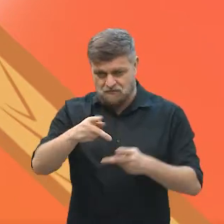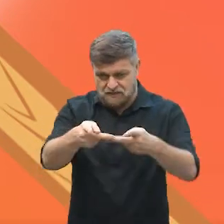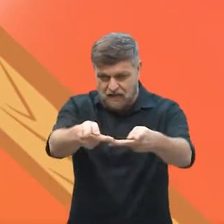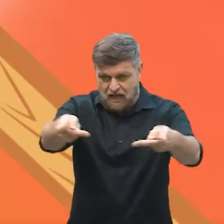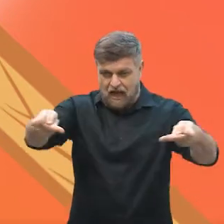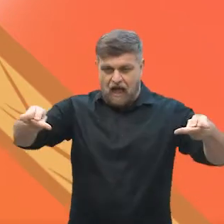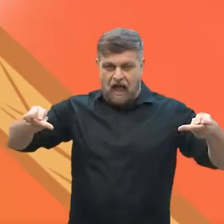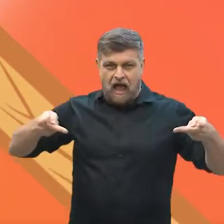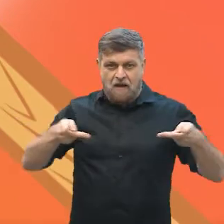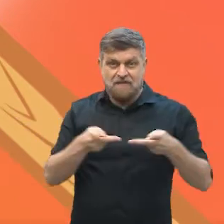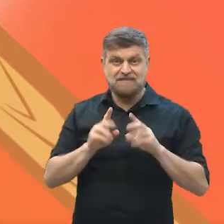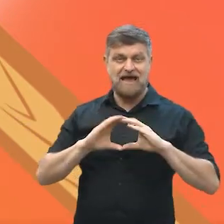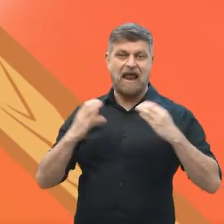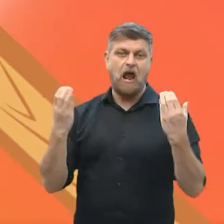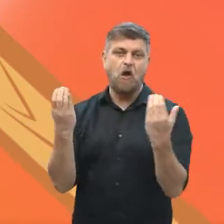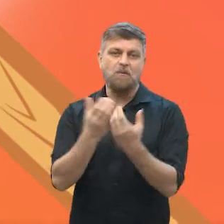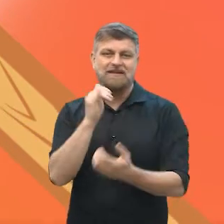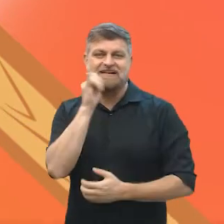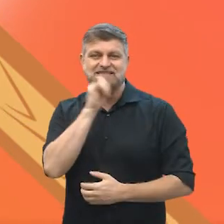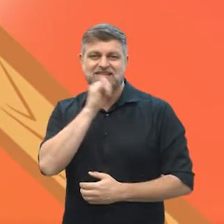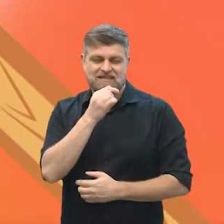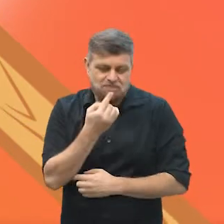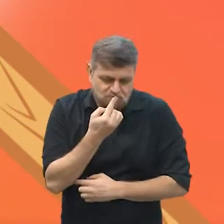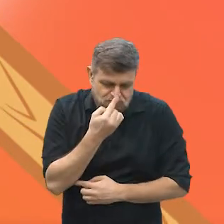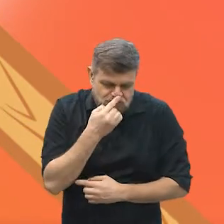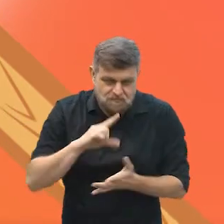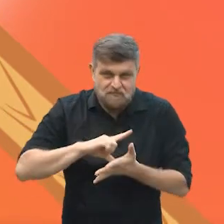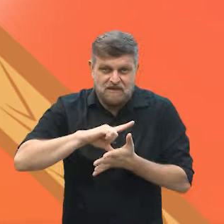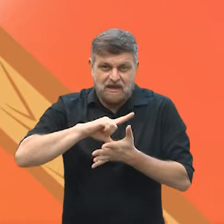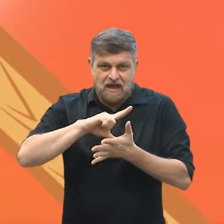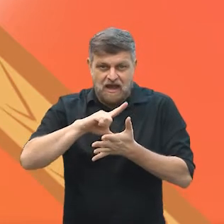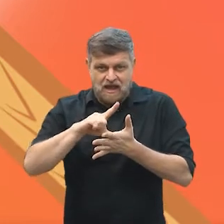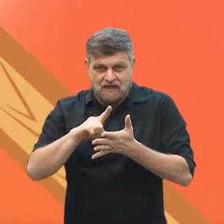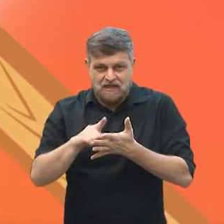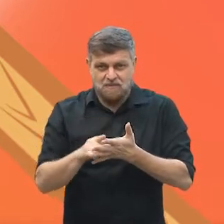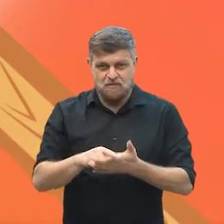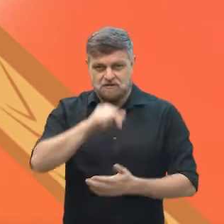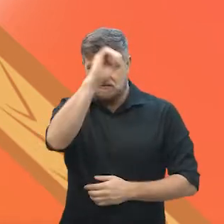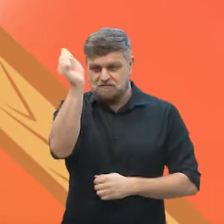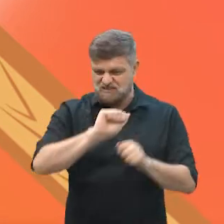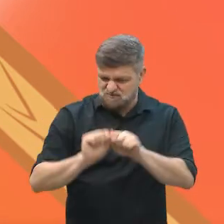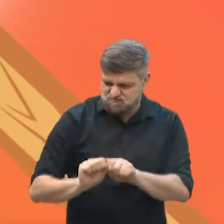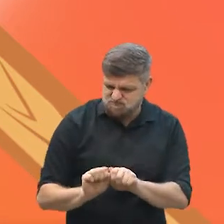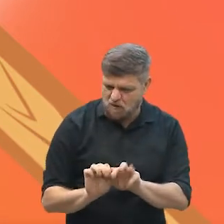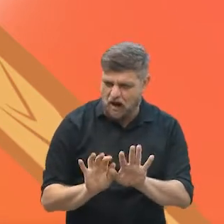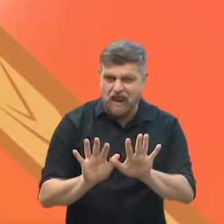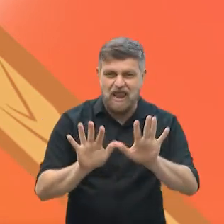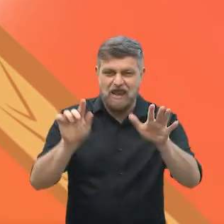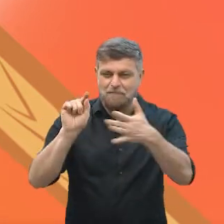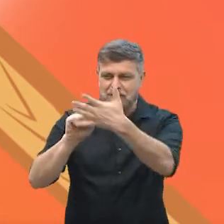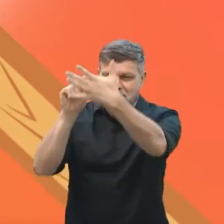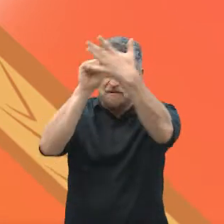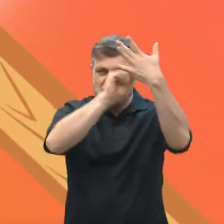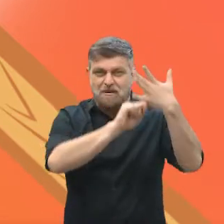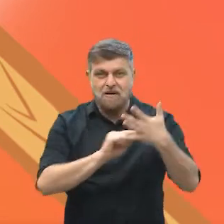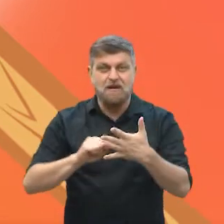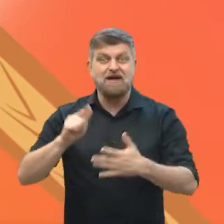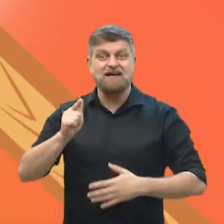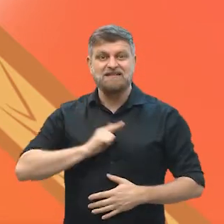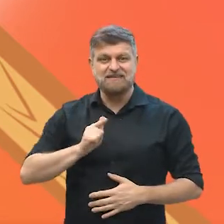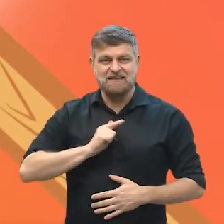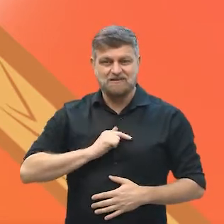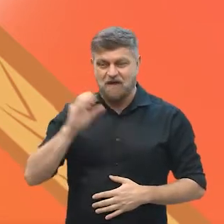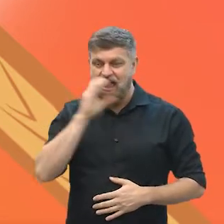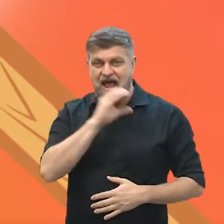restringia mais aos círculos italianos. Mas a partir desse momento, ela se espalhou por todo o país, tornando-se